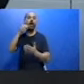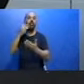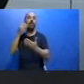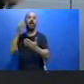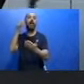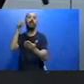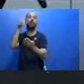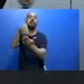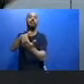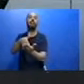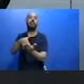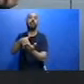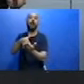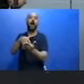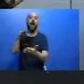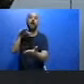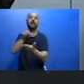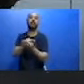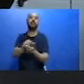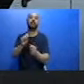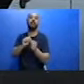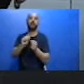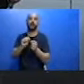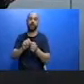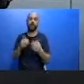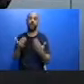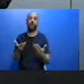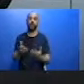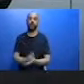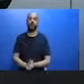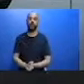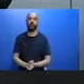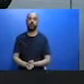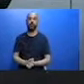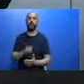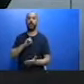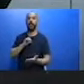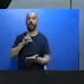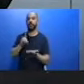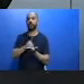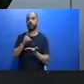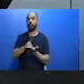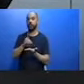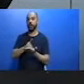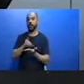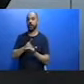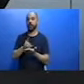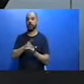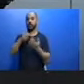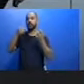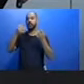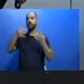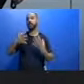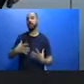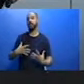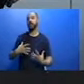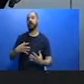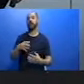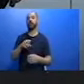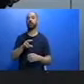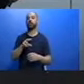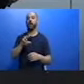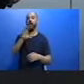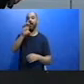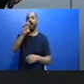vocês têm aí um dicionário indicando que o eca cartoon é um nome formado por eco eco é a